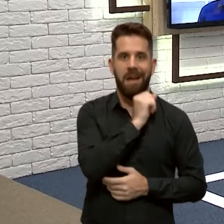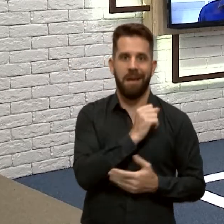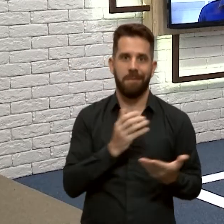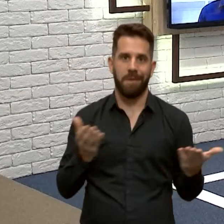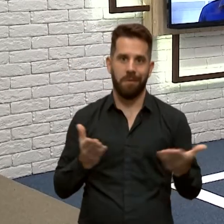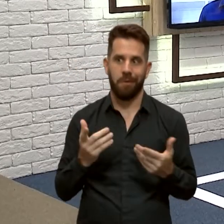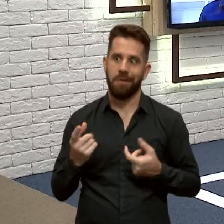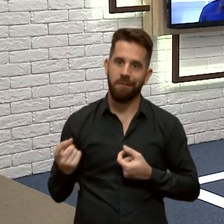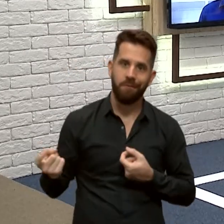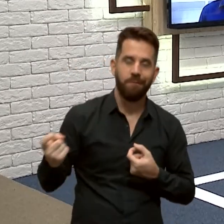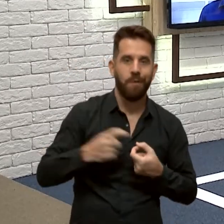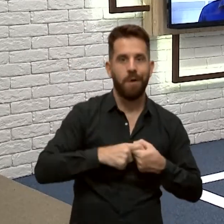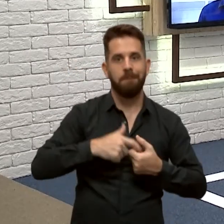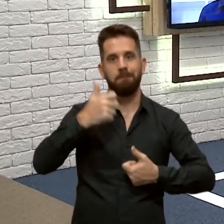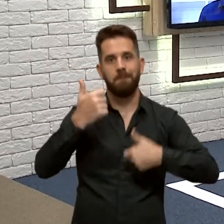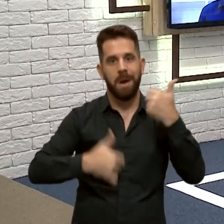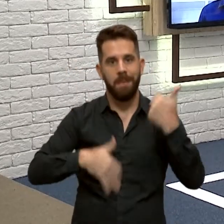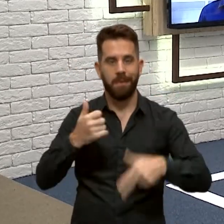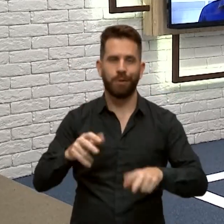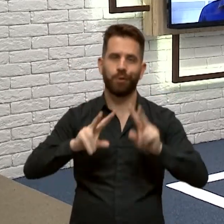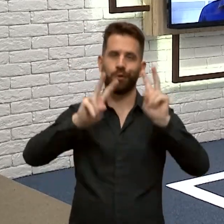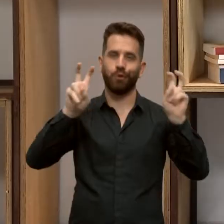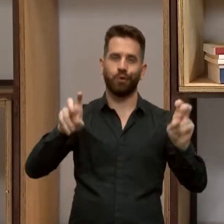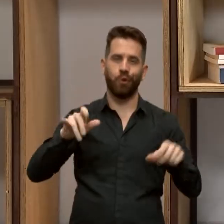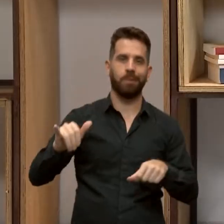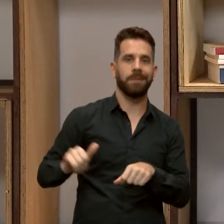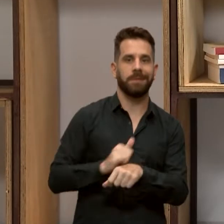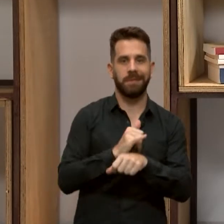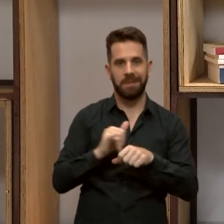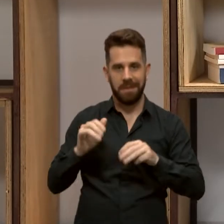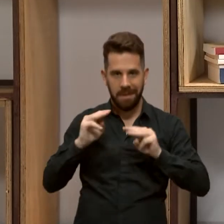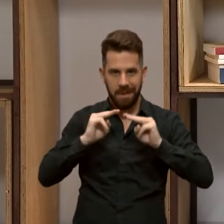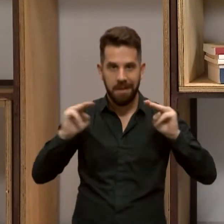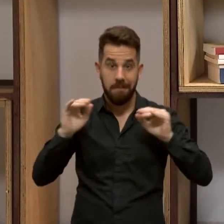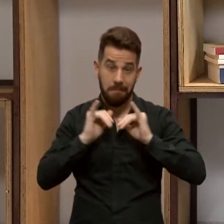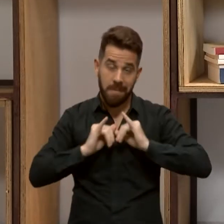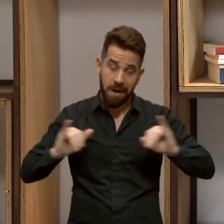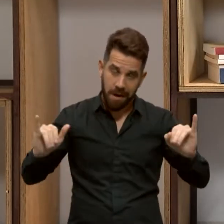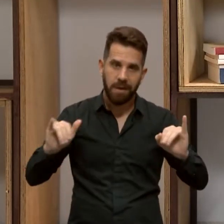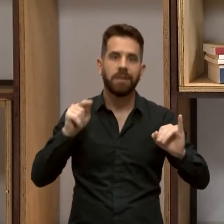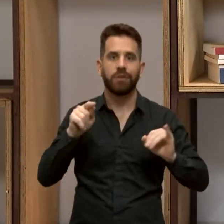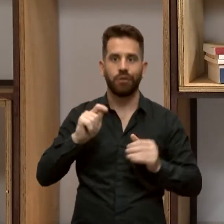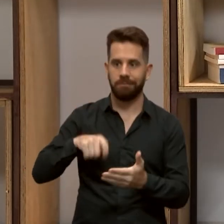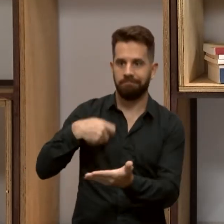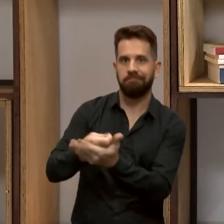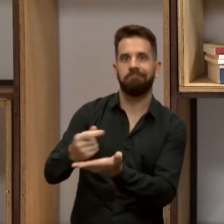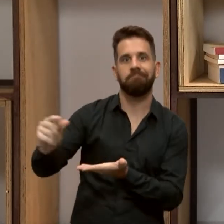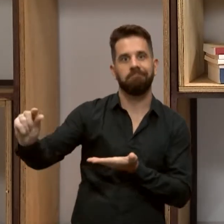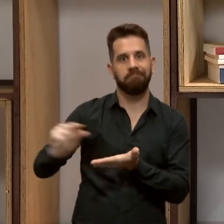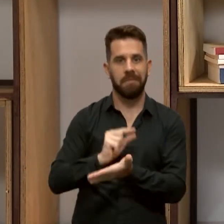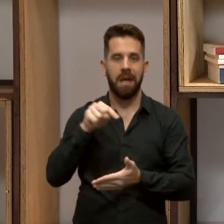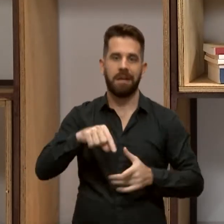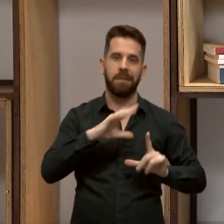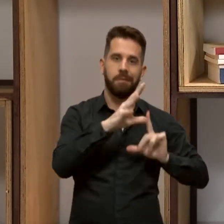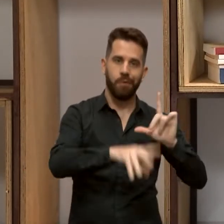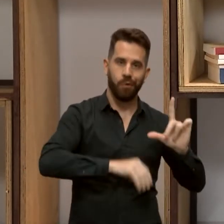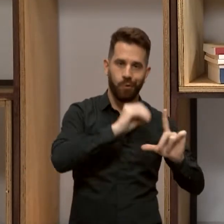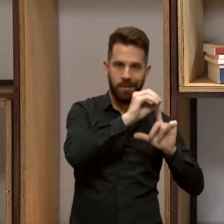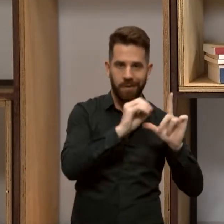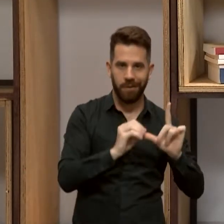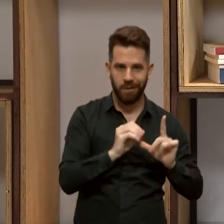pouco a gente está de volta para falar mais, né, sobre essa estratégia de marketing que é o cashback aqui no Mundo UFG. Até